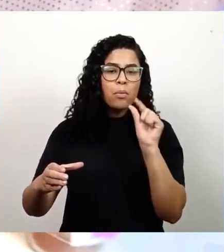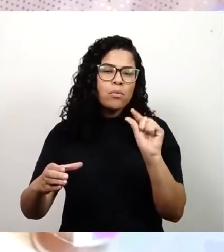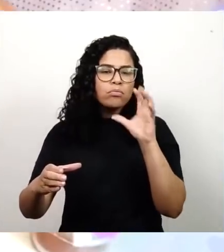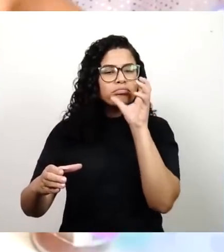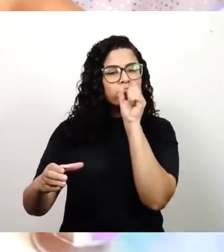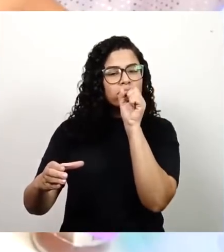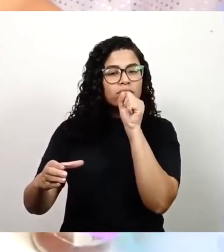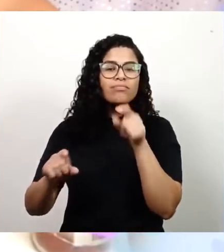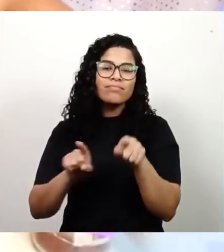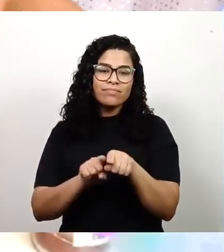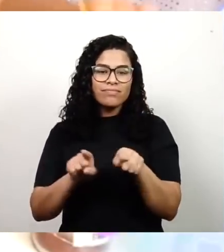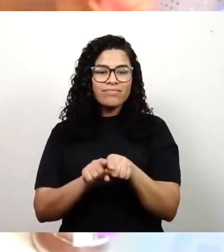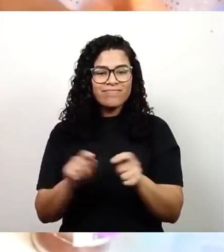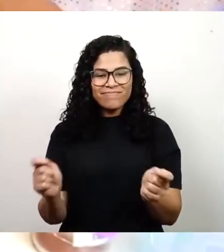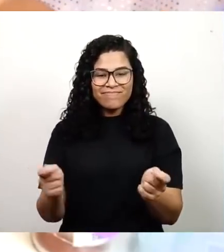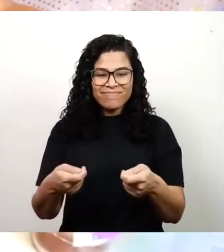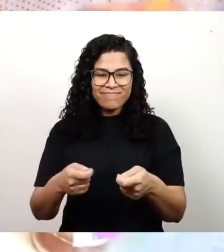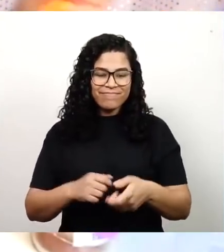como ficou?